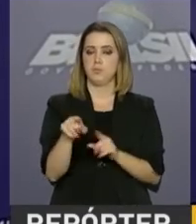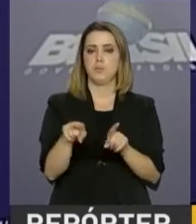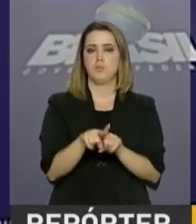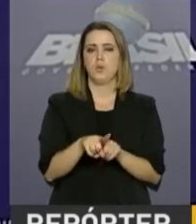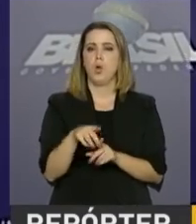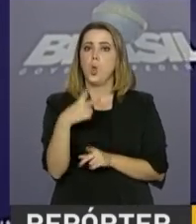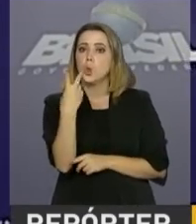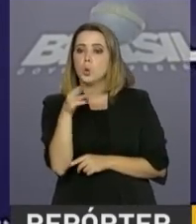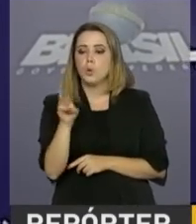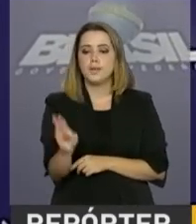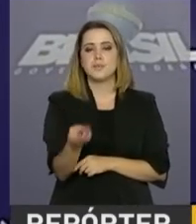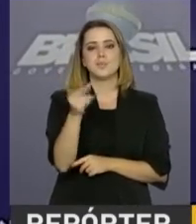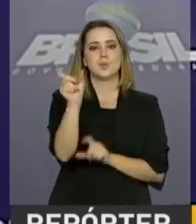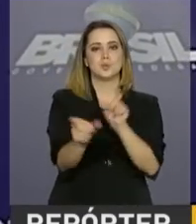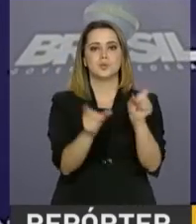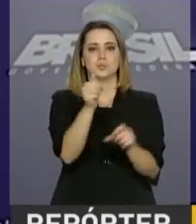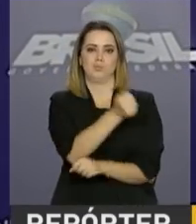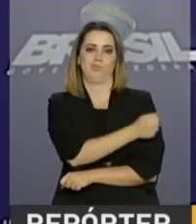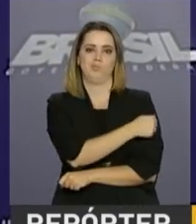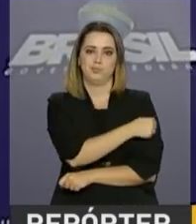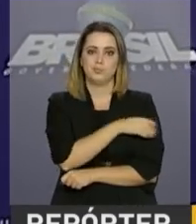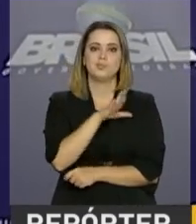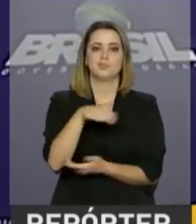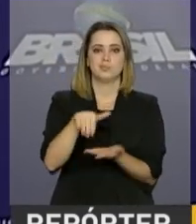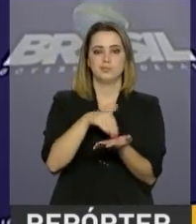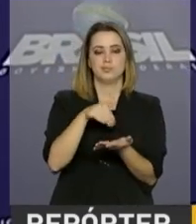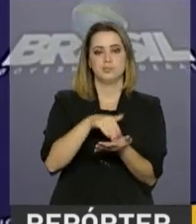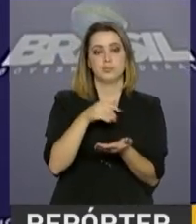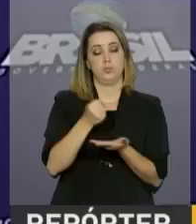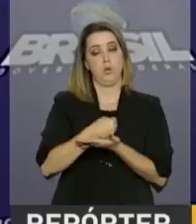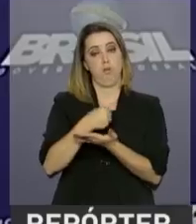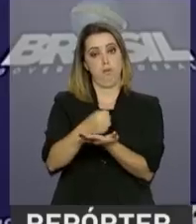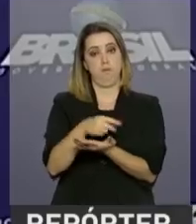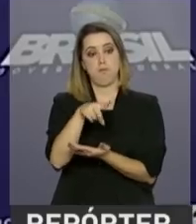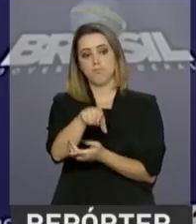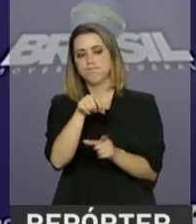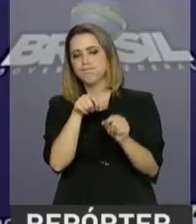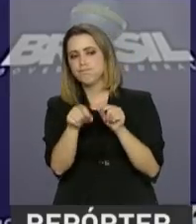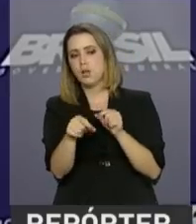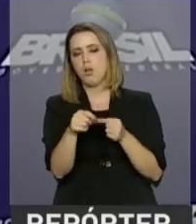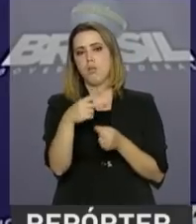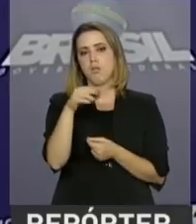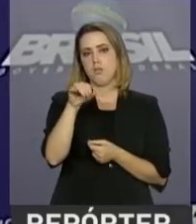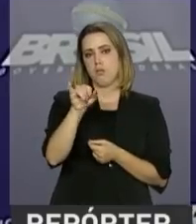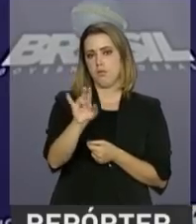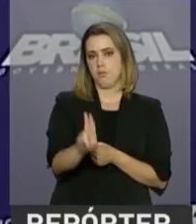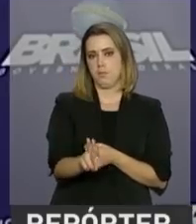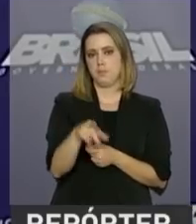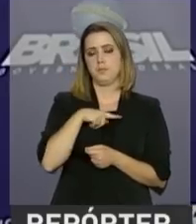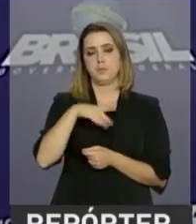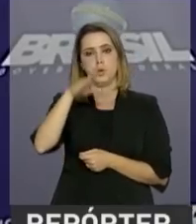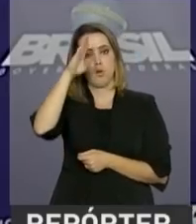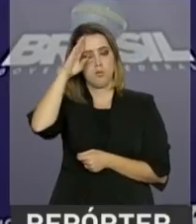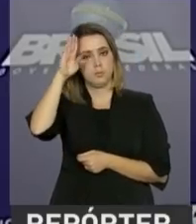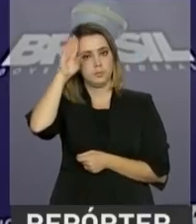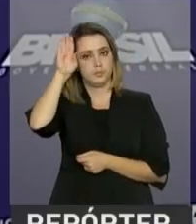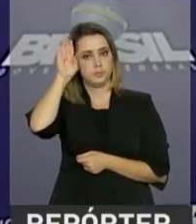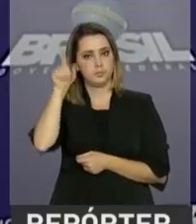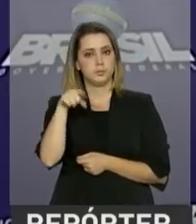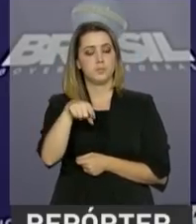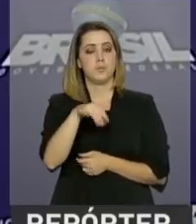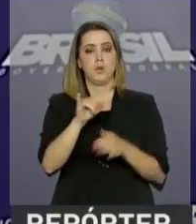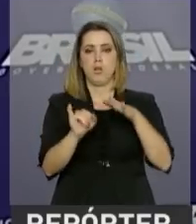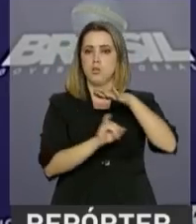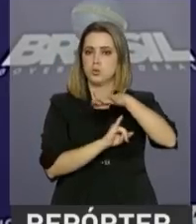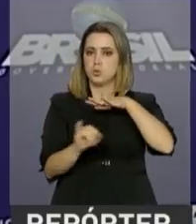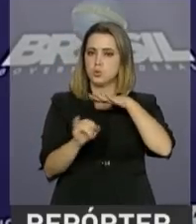disputaram uma das 238 mil vagas oferecidas pelo Sistema de Seleção Unificada em universidades e institutos federais de